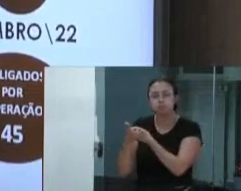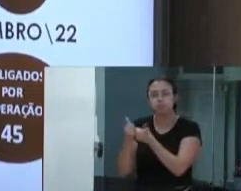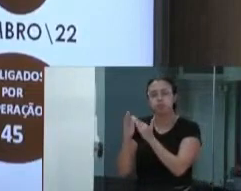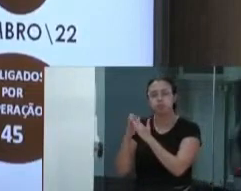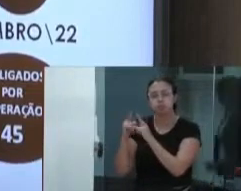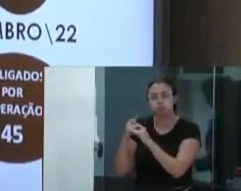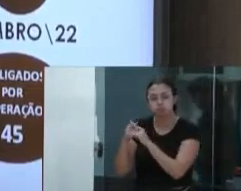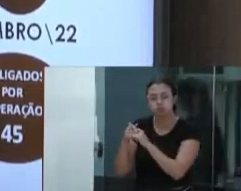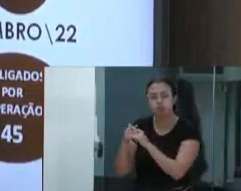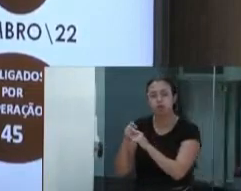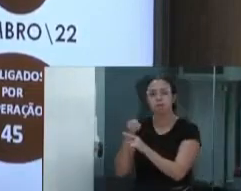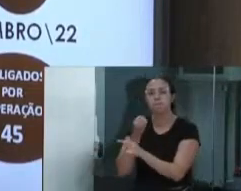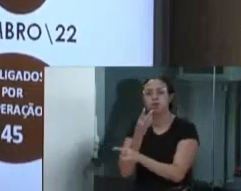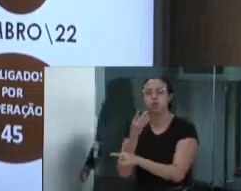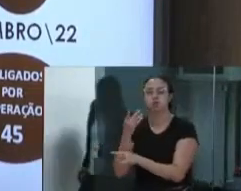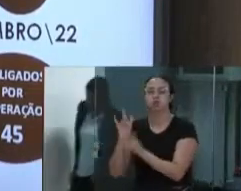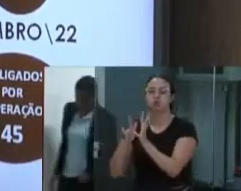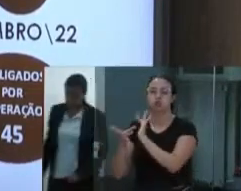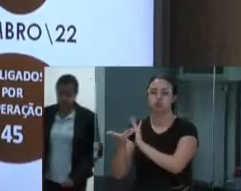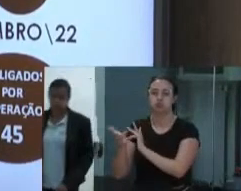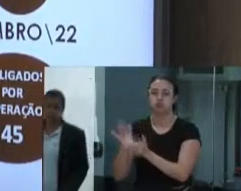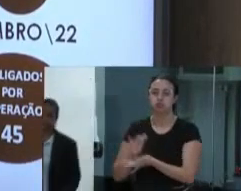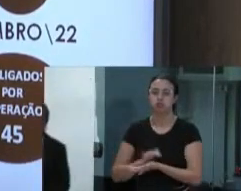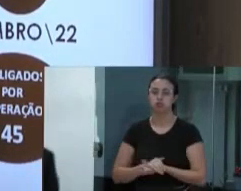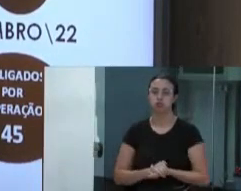igreja do Senhor Bom Jesus.